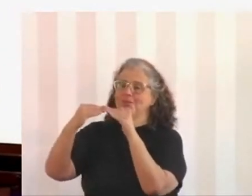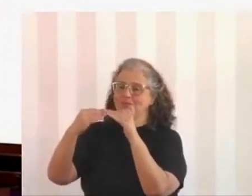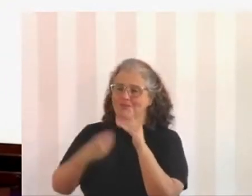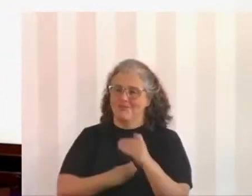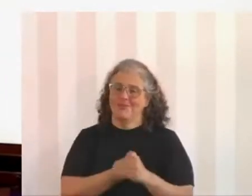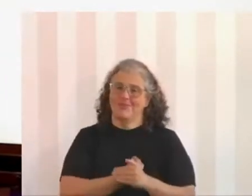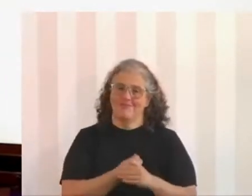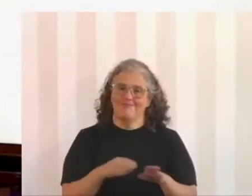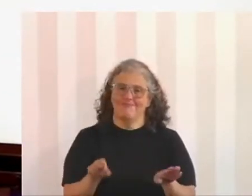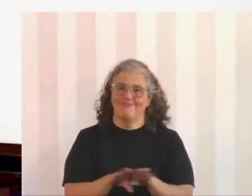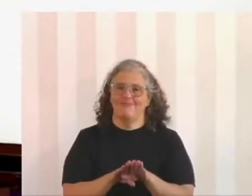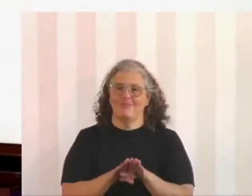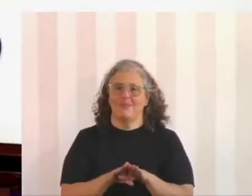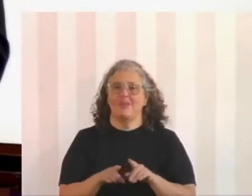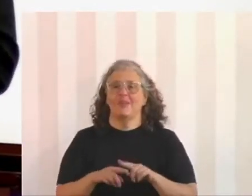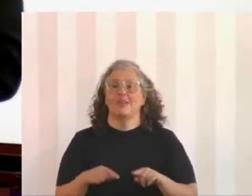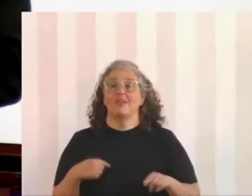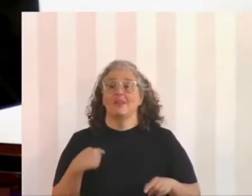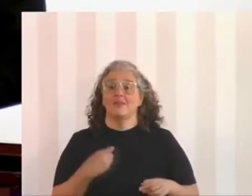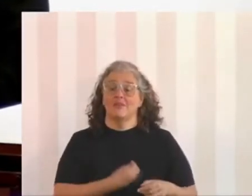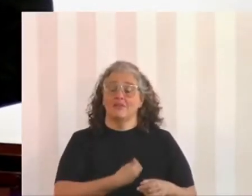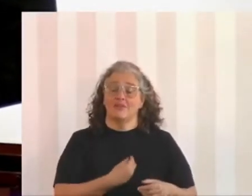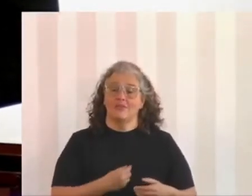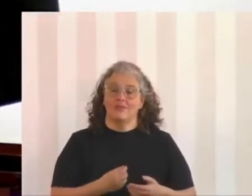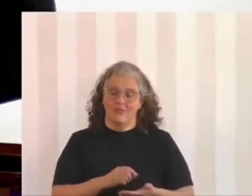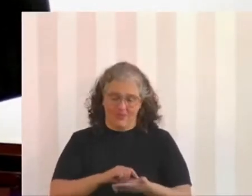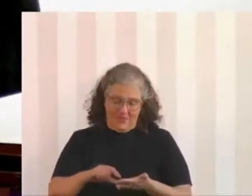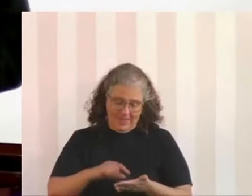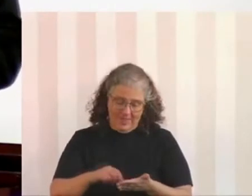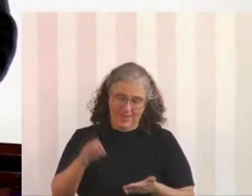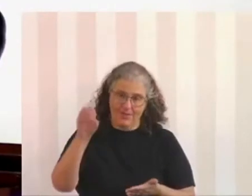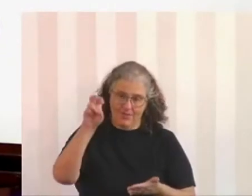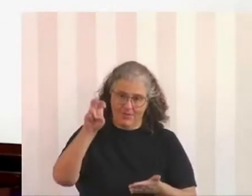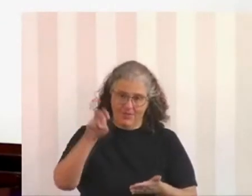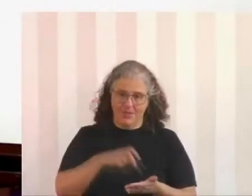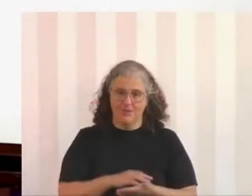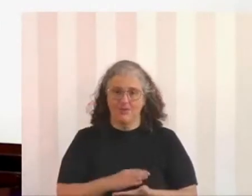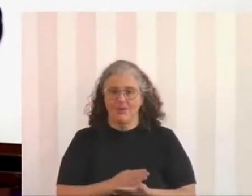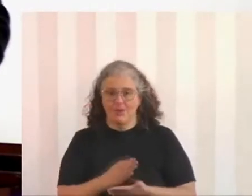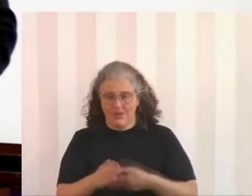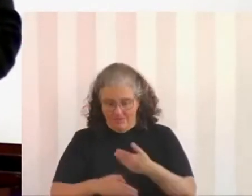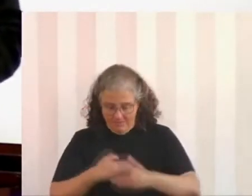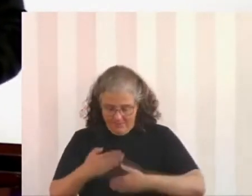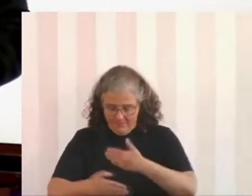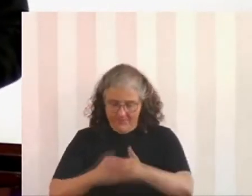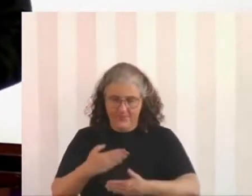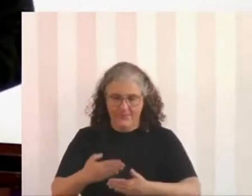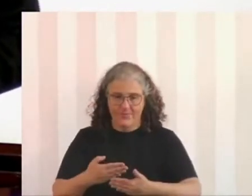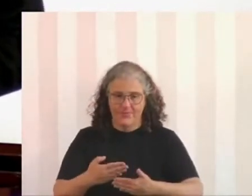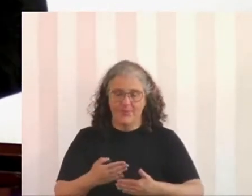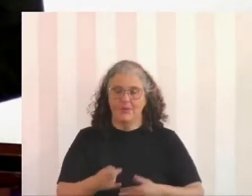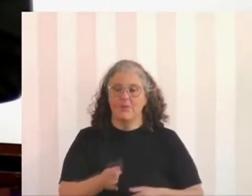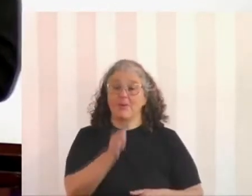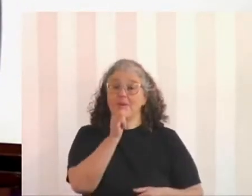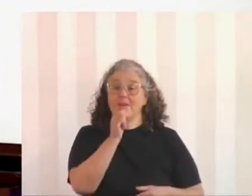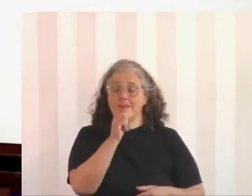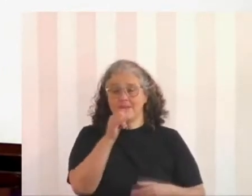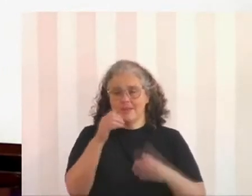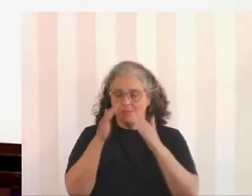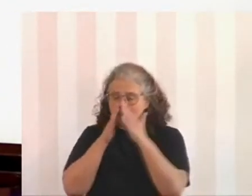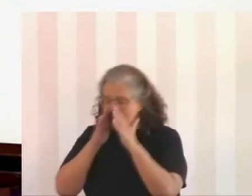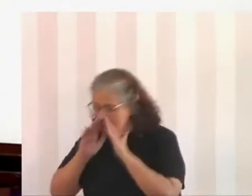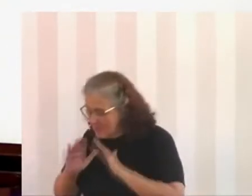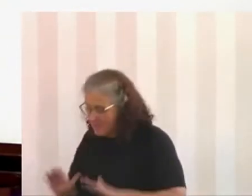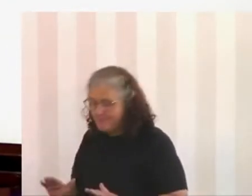isso que nos versículos seguintes, a partir do versículo 5, ele vai trazer o modelo de humildade em Cristo, aquele que